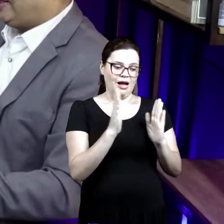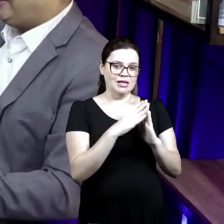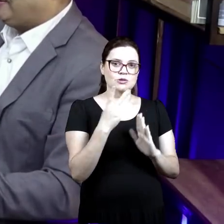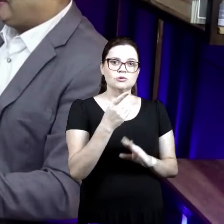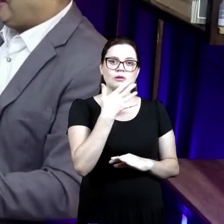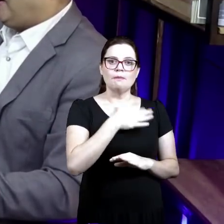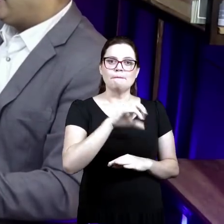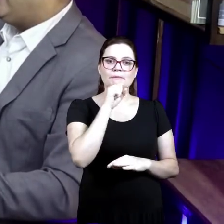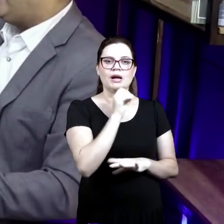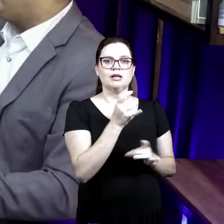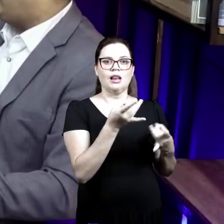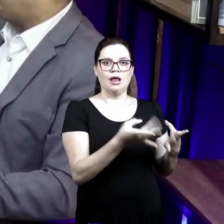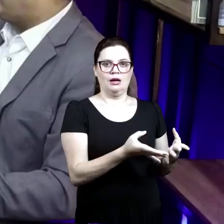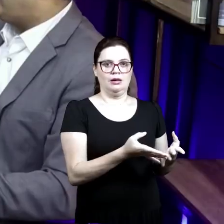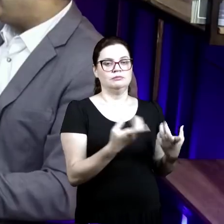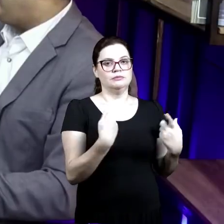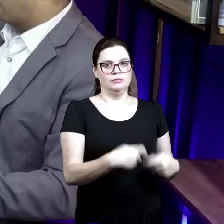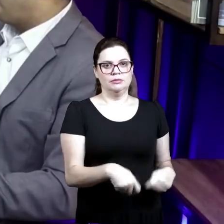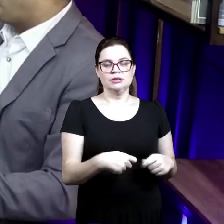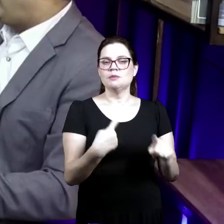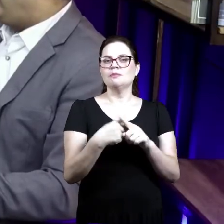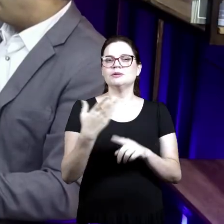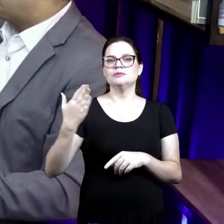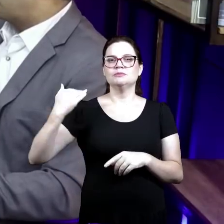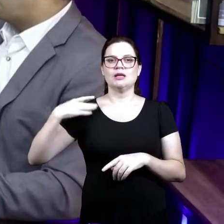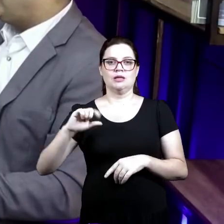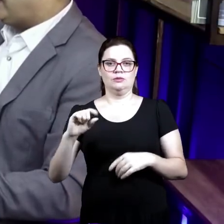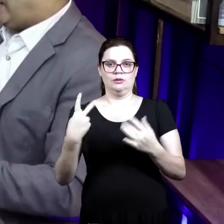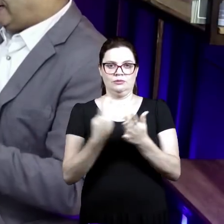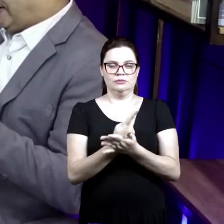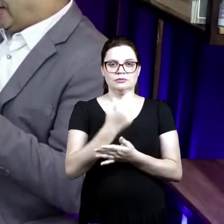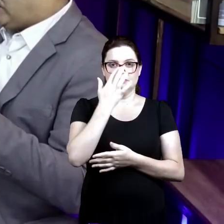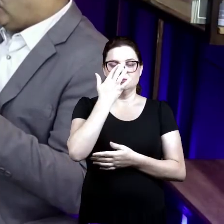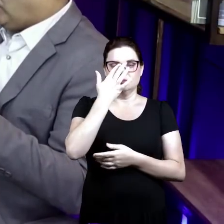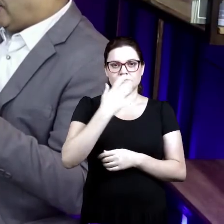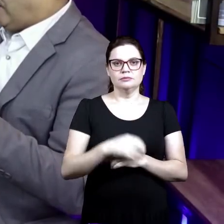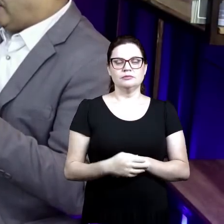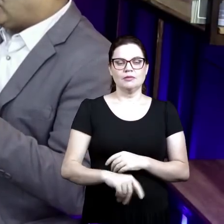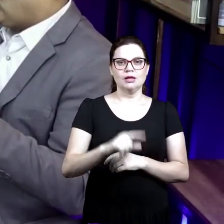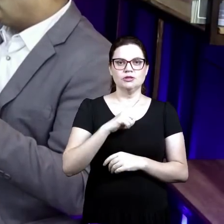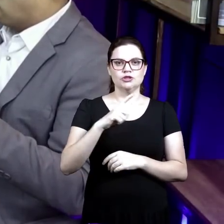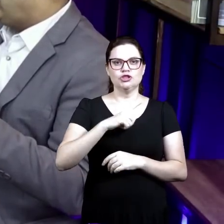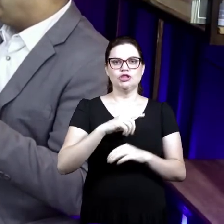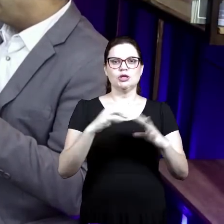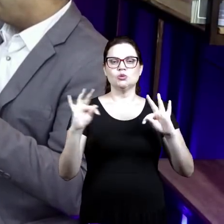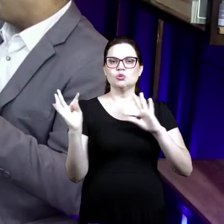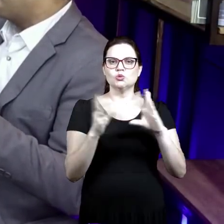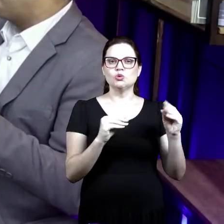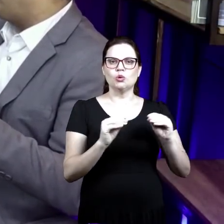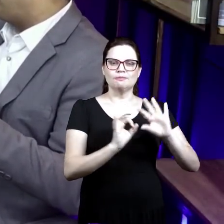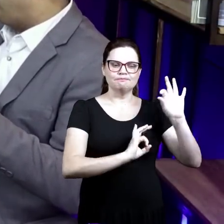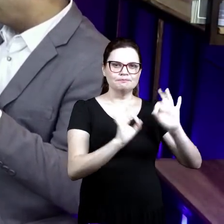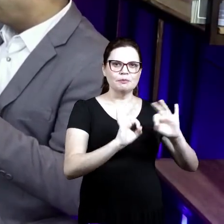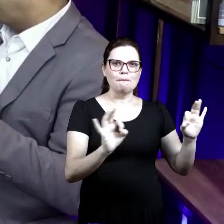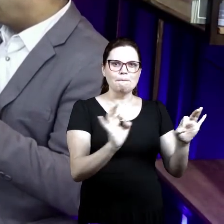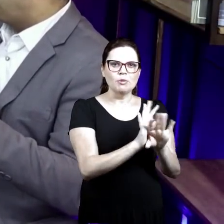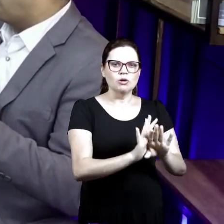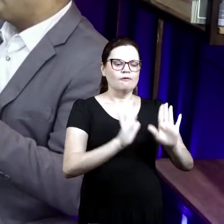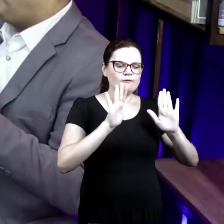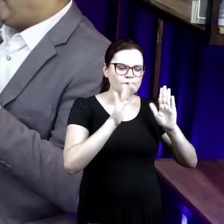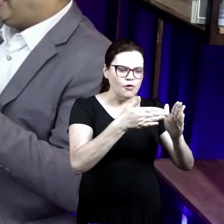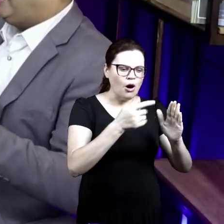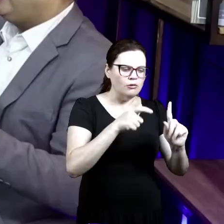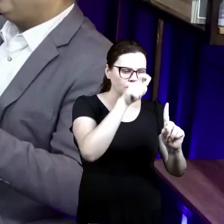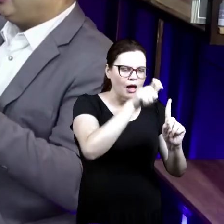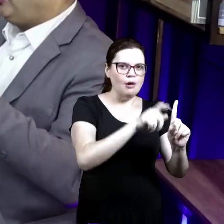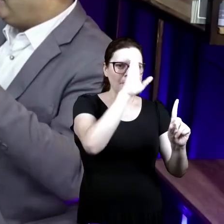casa de teu pai, né? Porque na realidade, naquela época, você tinha toda uma estrutura, né, patriarcal, né? Uhum.